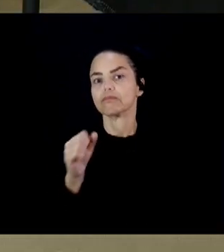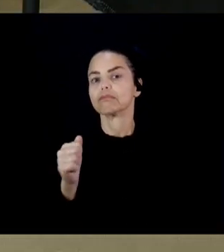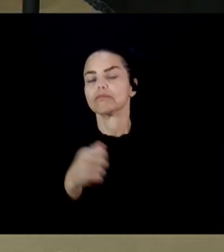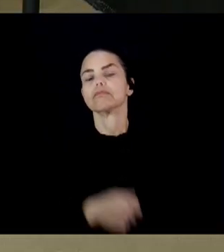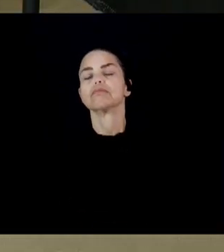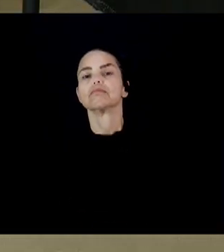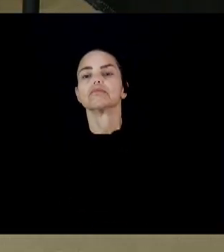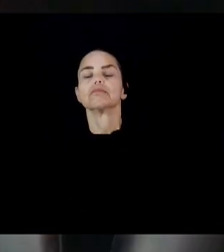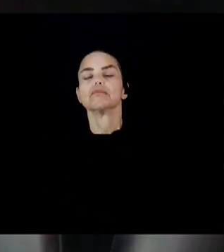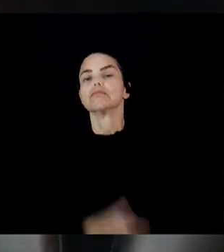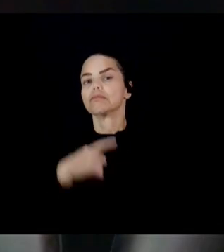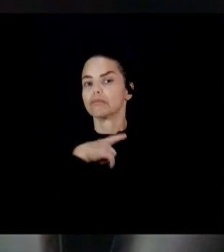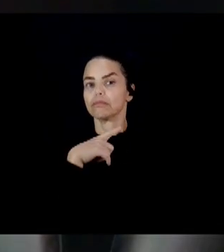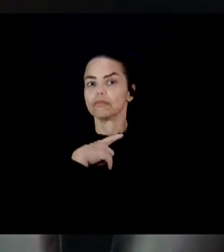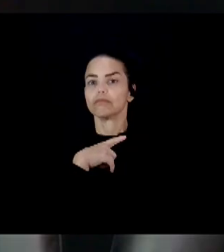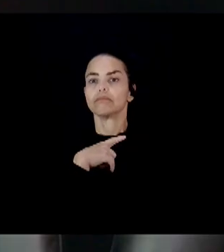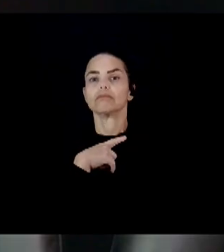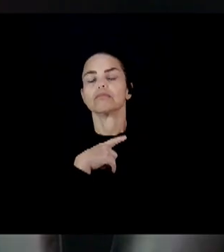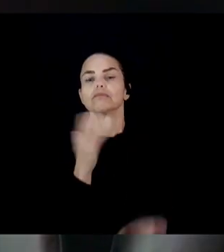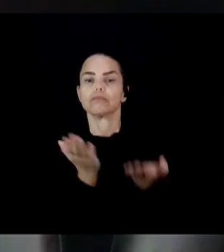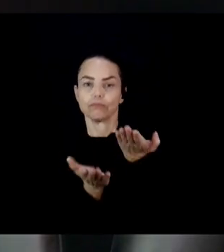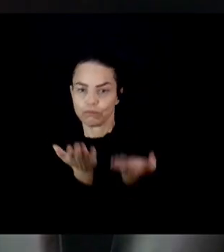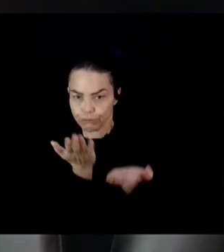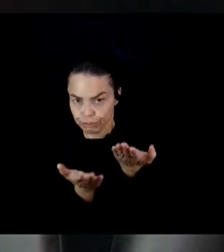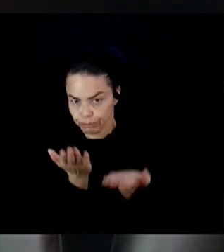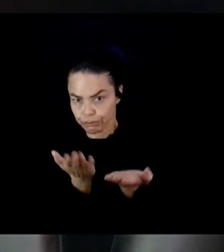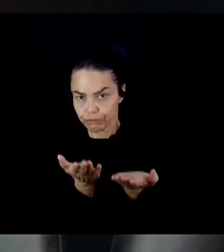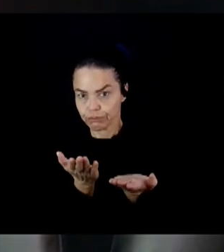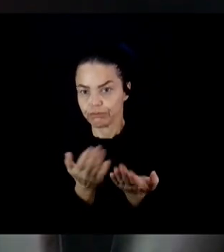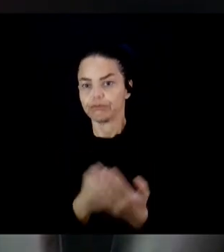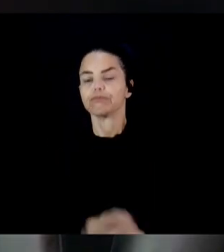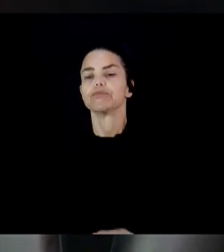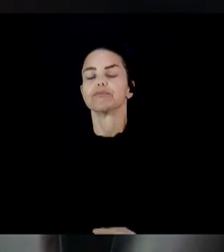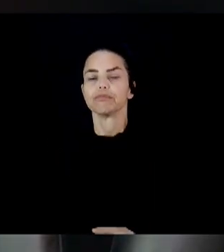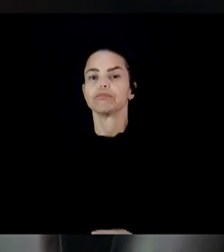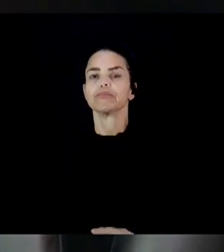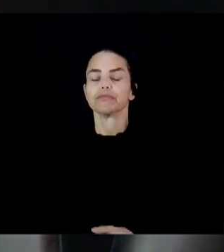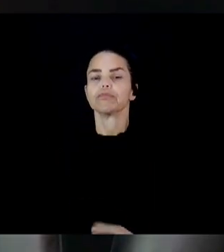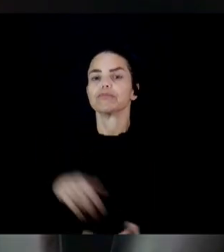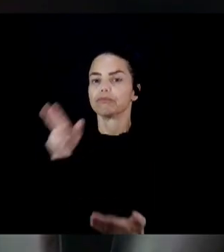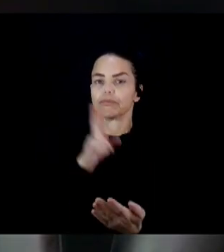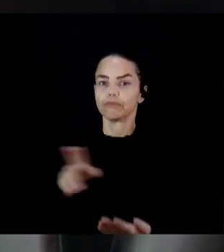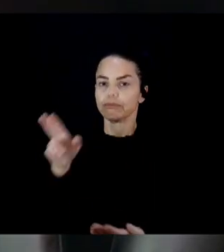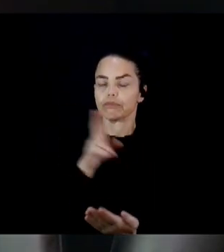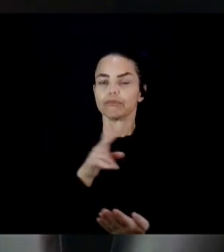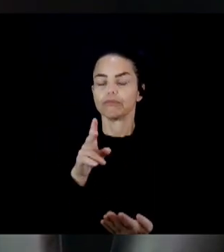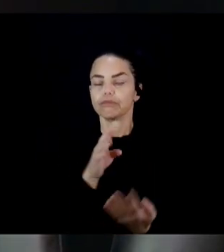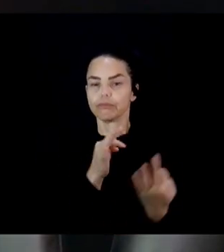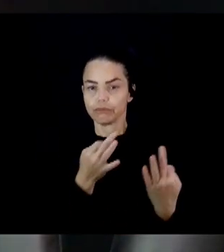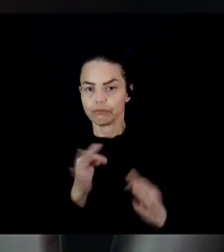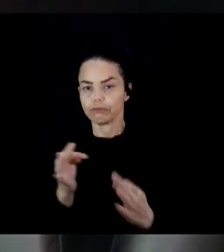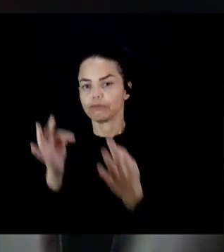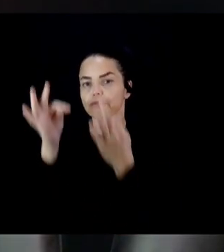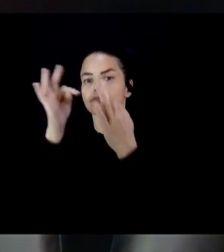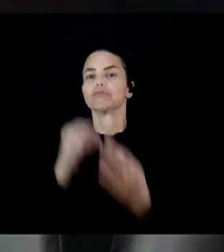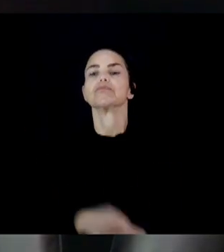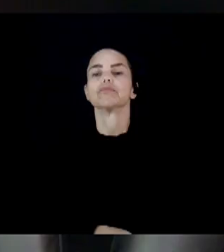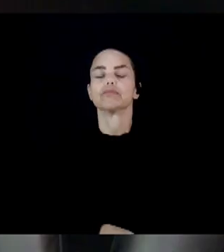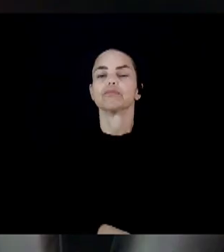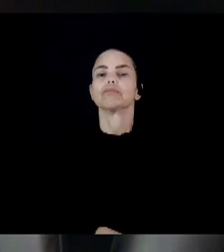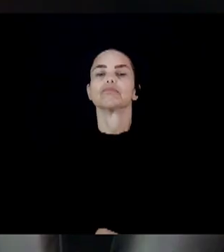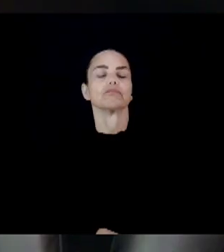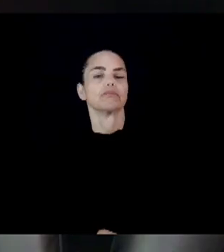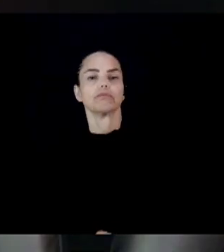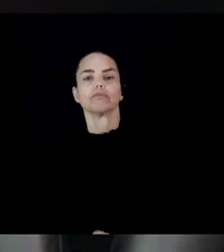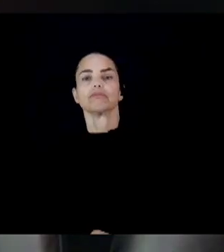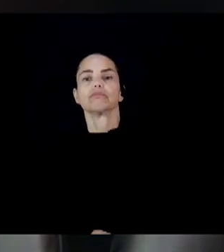Nós temos que ter aí um equilíbrio, né, em relação ao uso da tecnologia. Em relação à